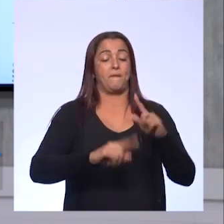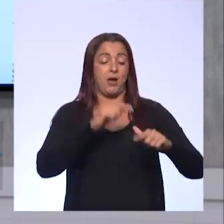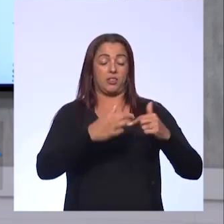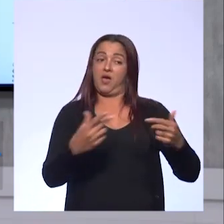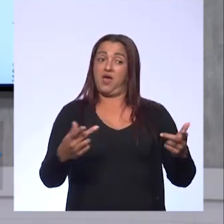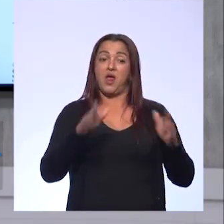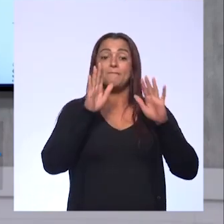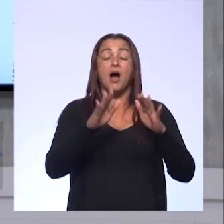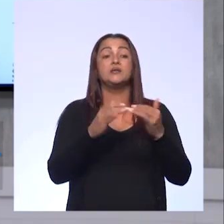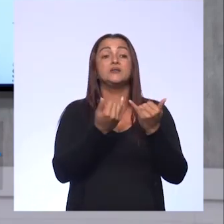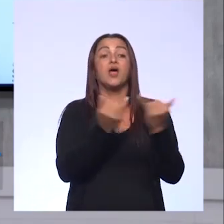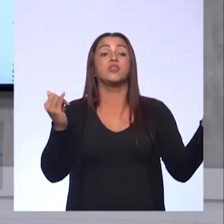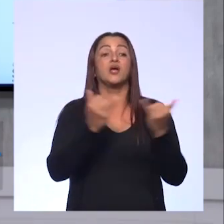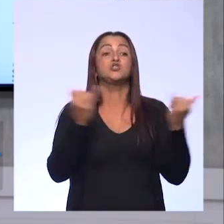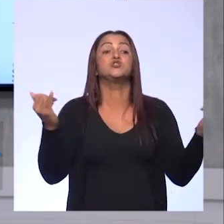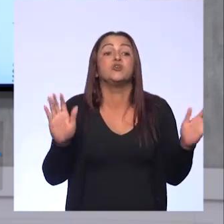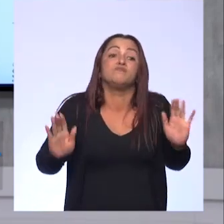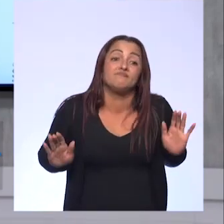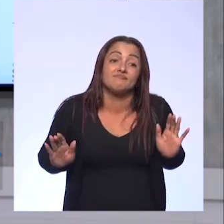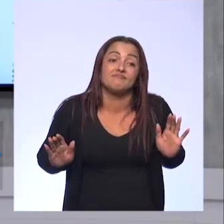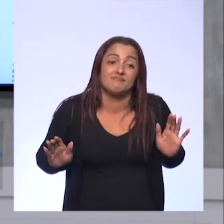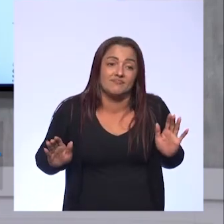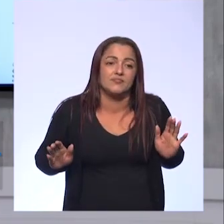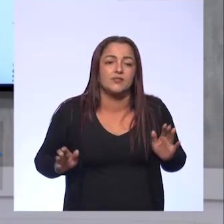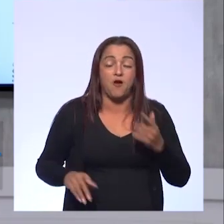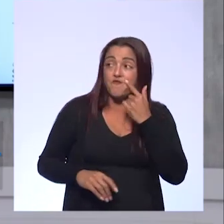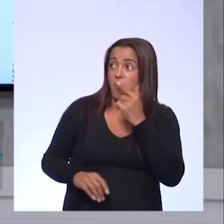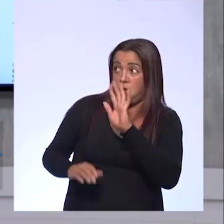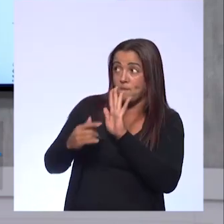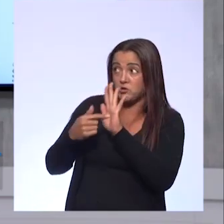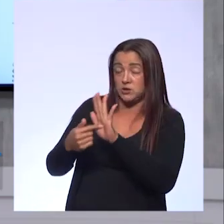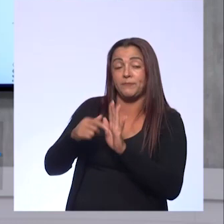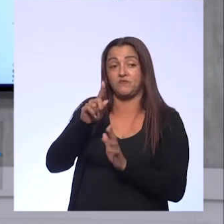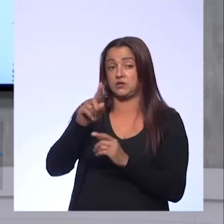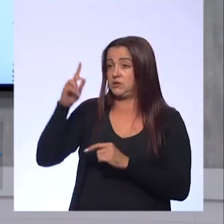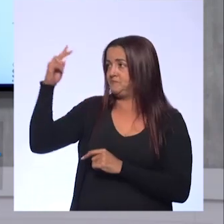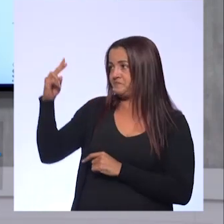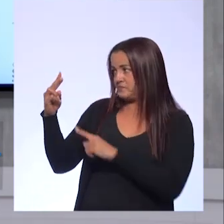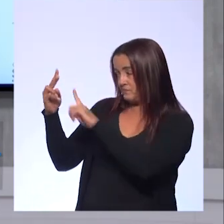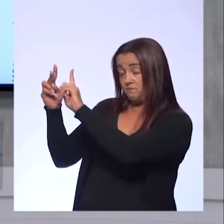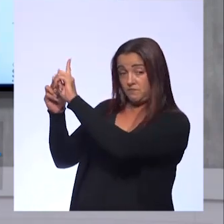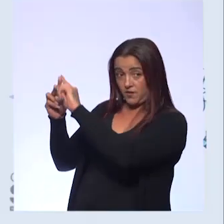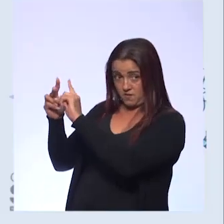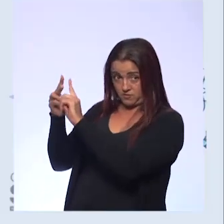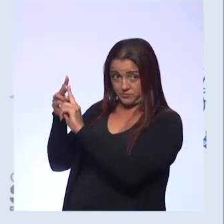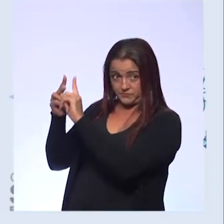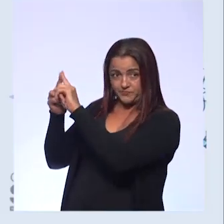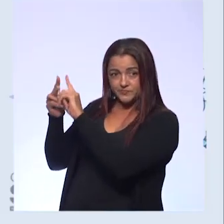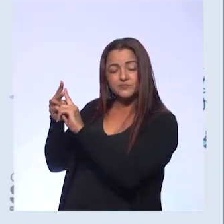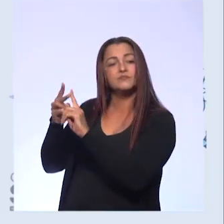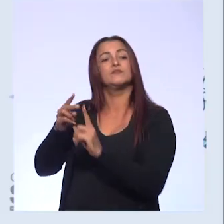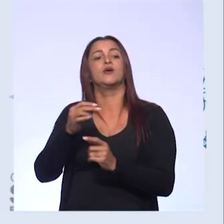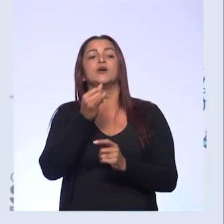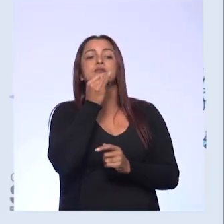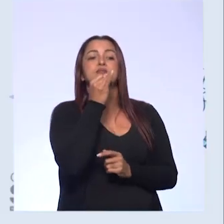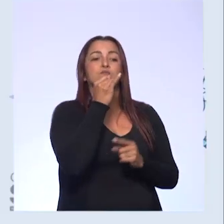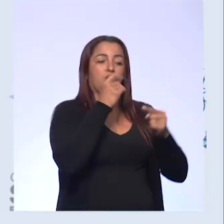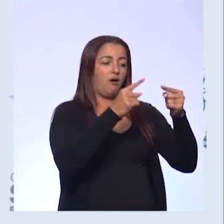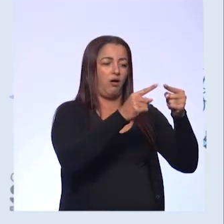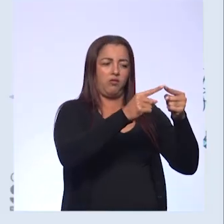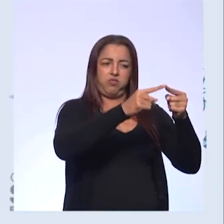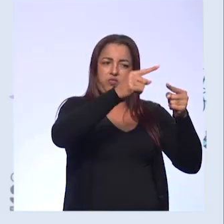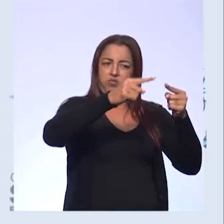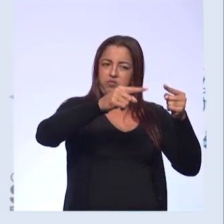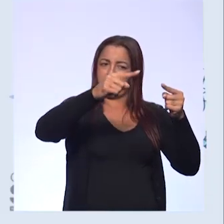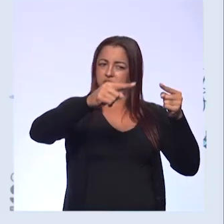mas transportam energia posso mostrar que estão aqui para vocês dois exemplos né de ondas famosas que a gente